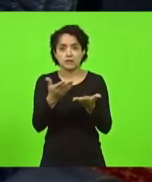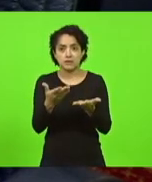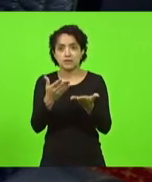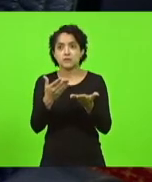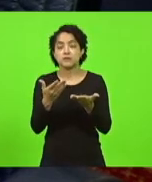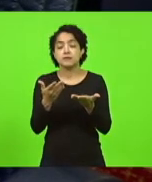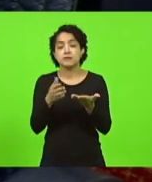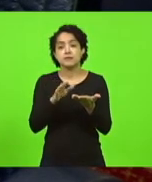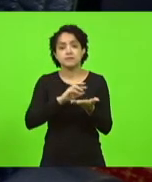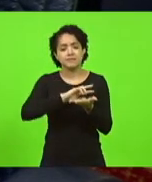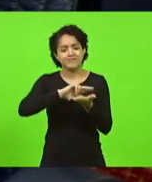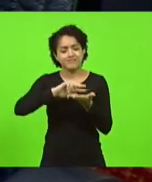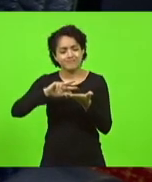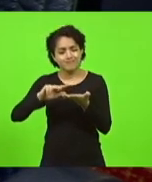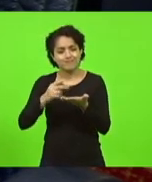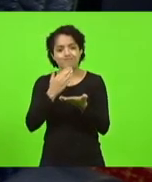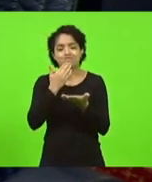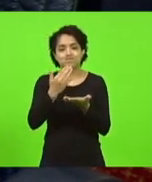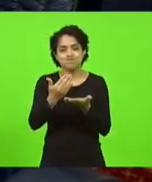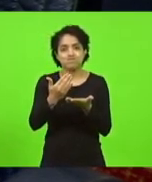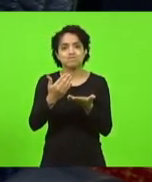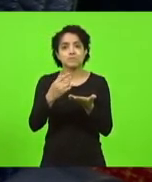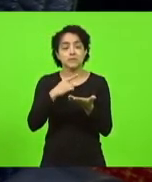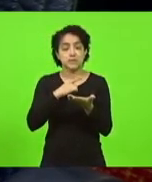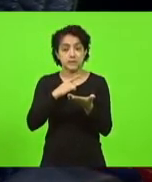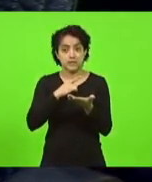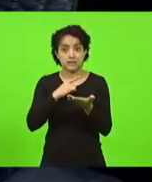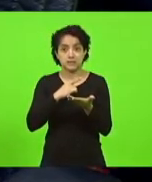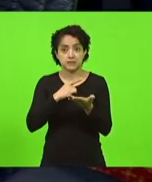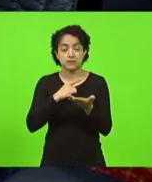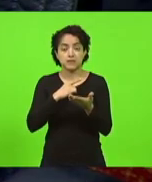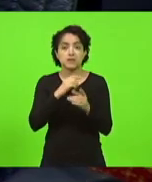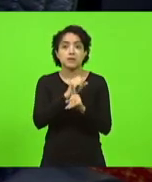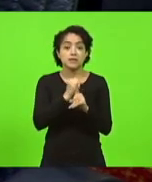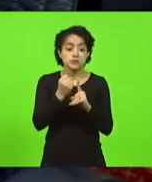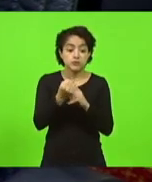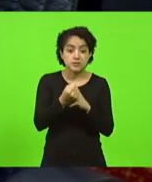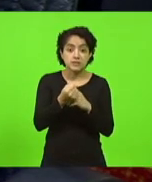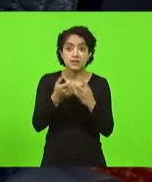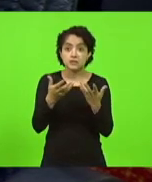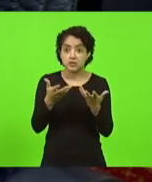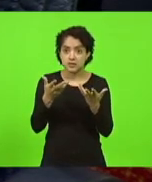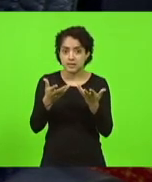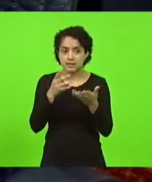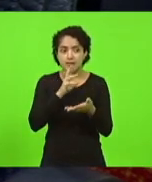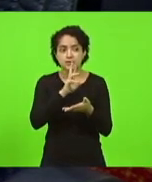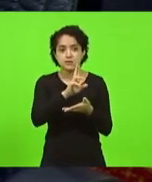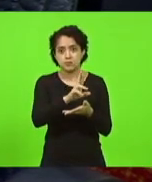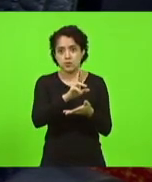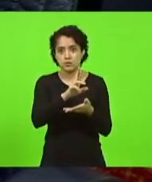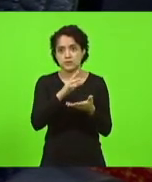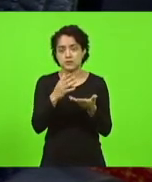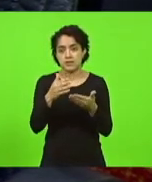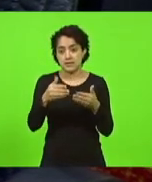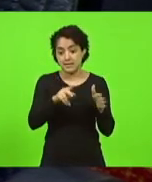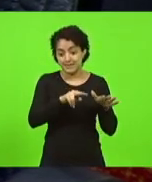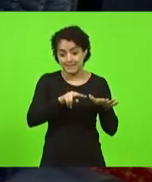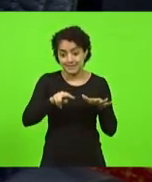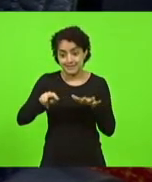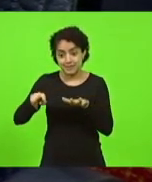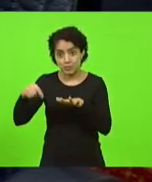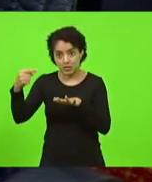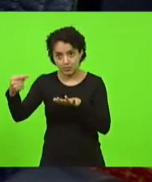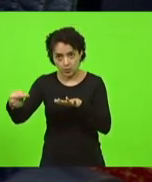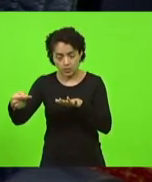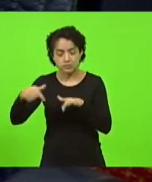temos infinitas demandas aí ainda que a sociedade civil espera a resposta. A semana próxima vai ser uma semana de muito